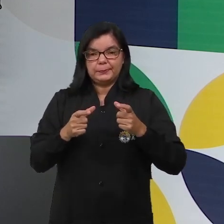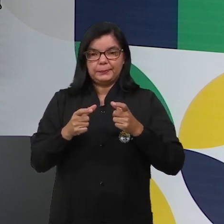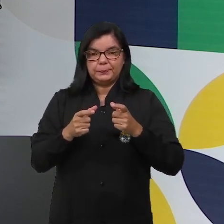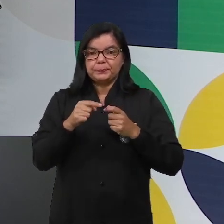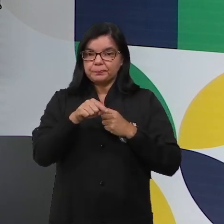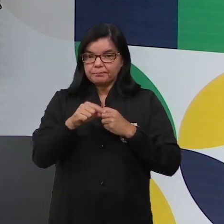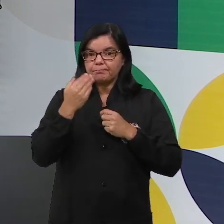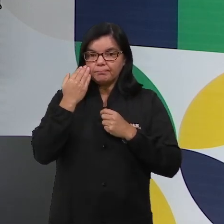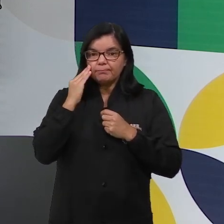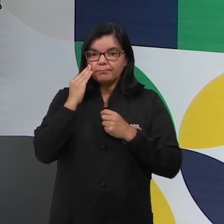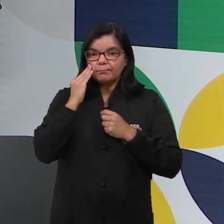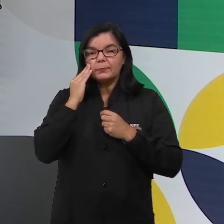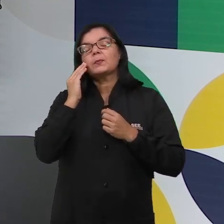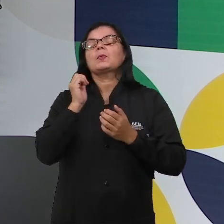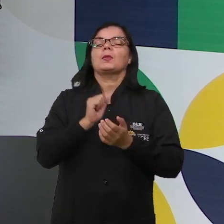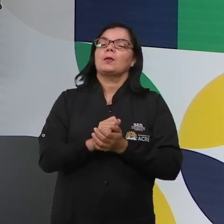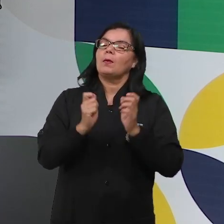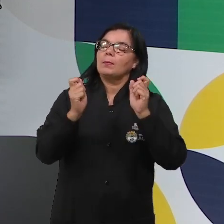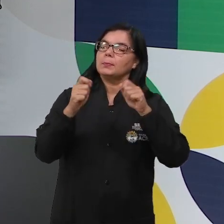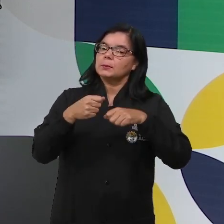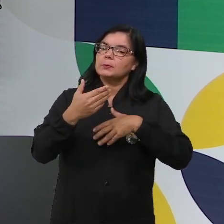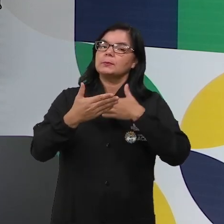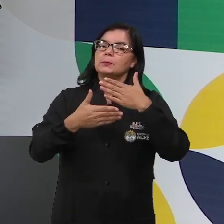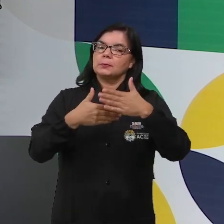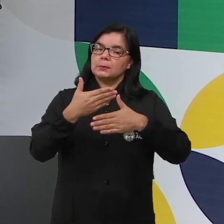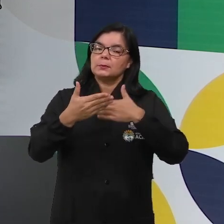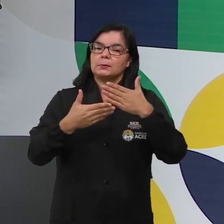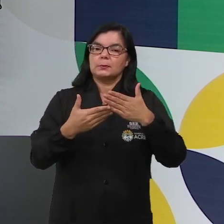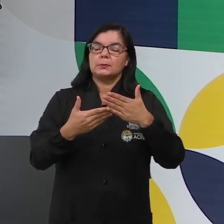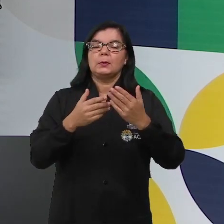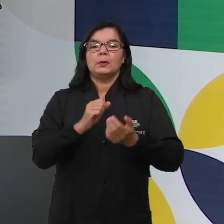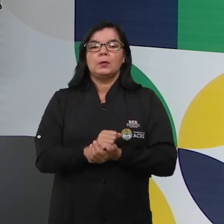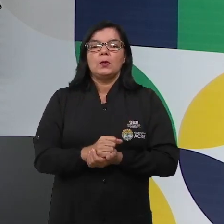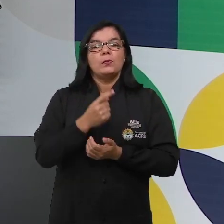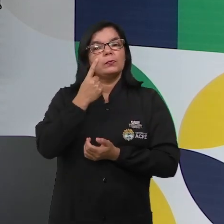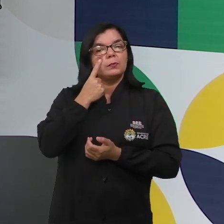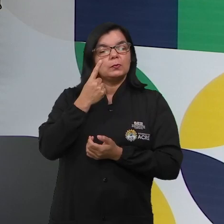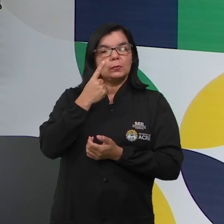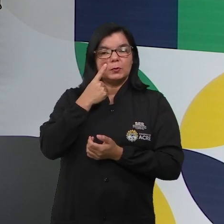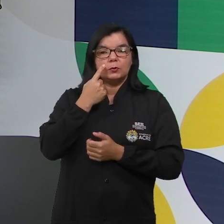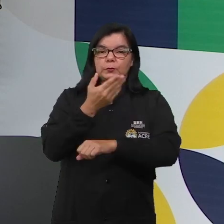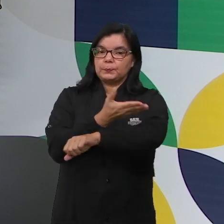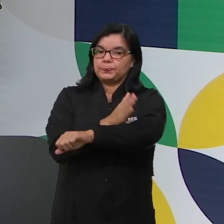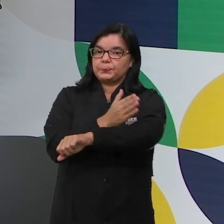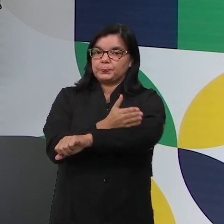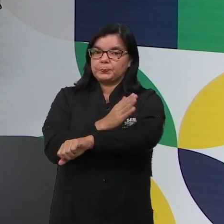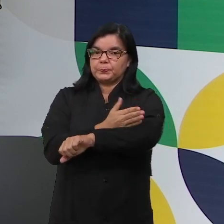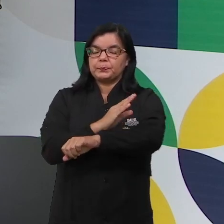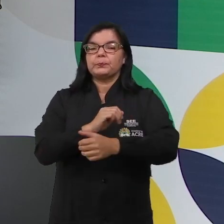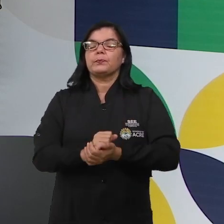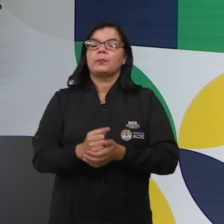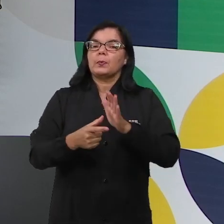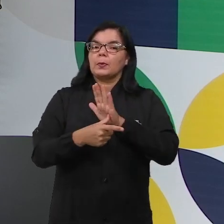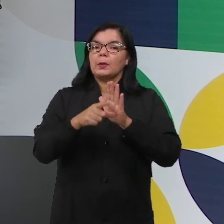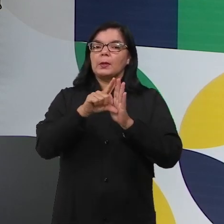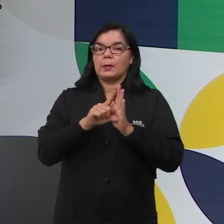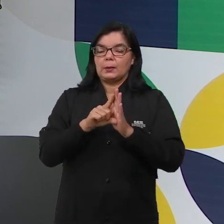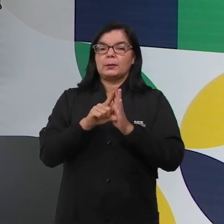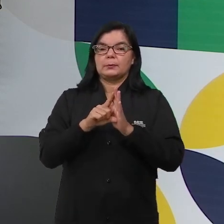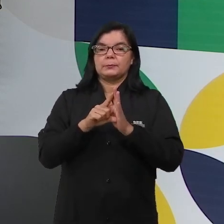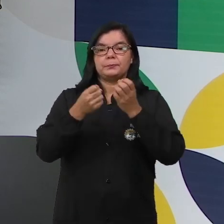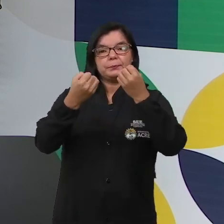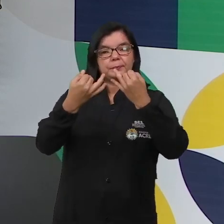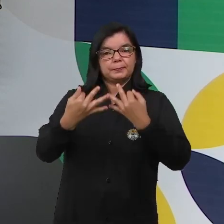Ficou entendido? A gente vai poder, ao longo da nossa aula, ver isso na prática. Mas antes